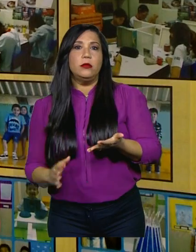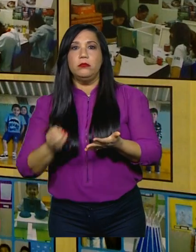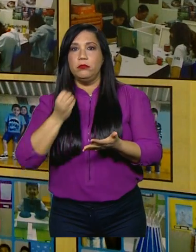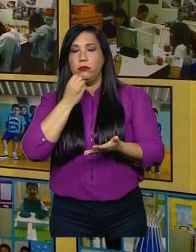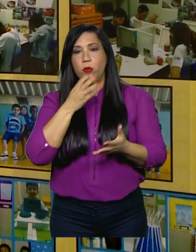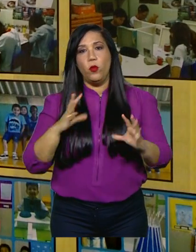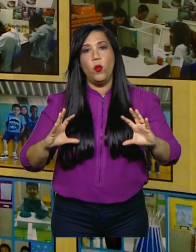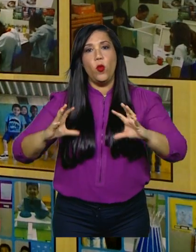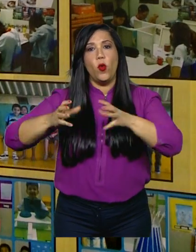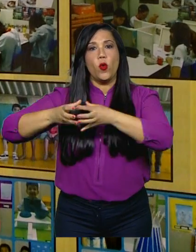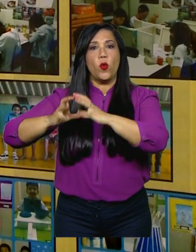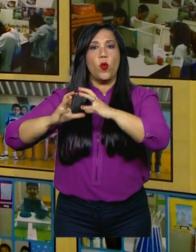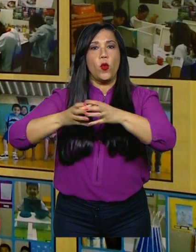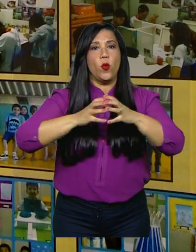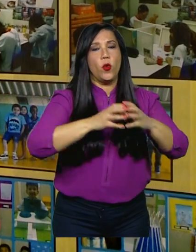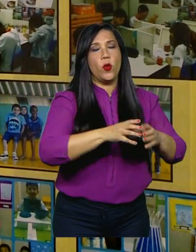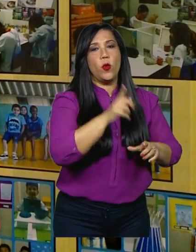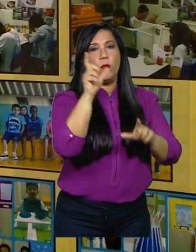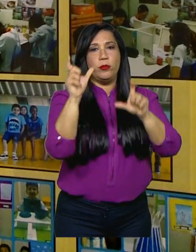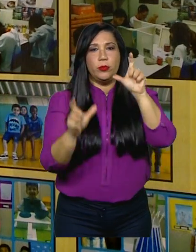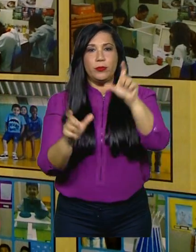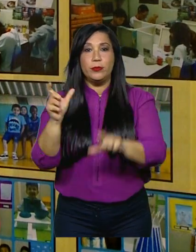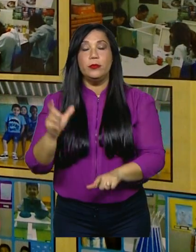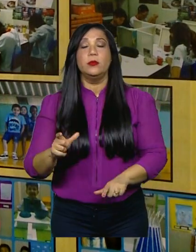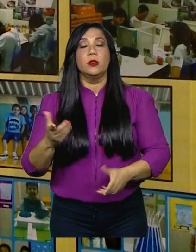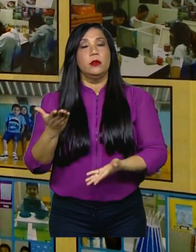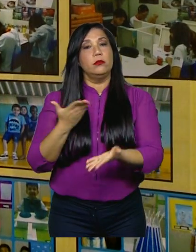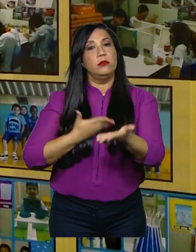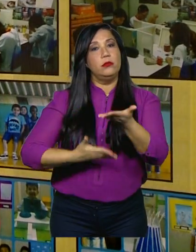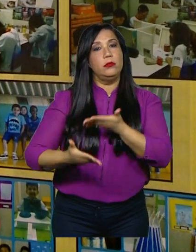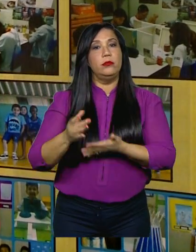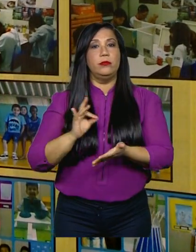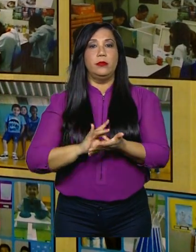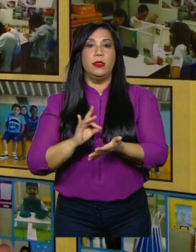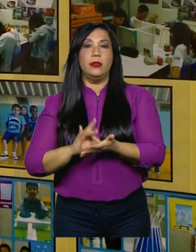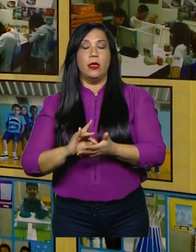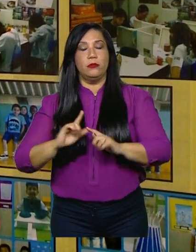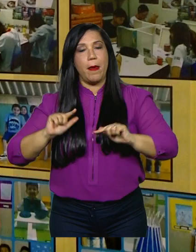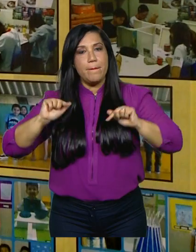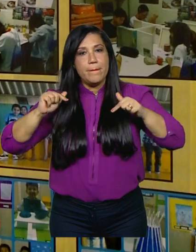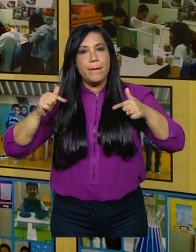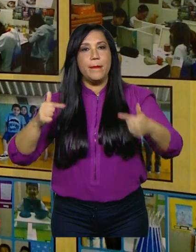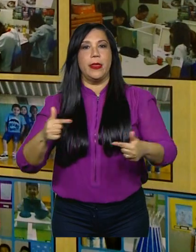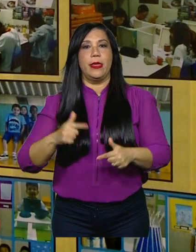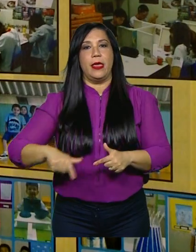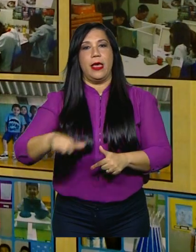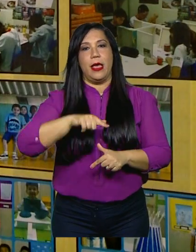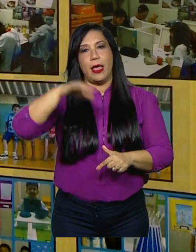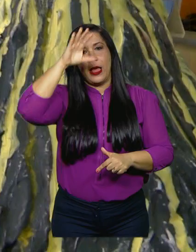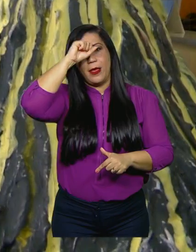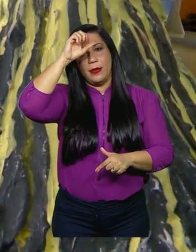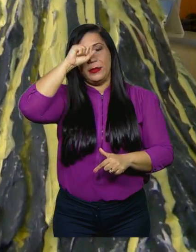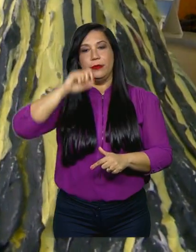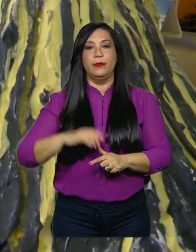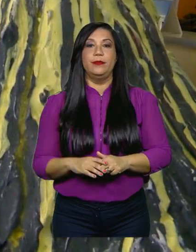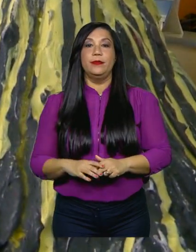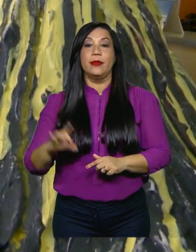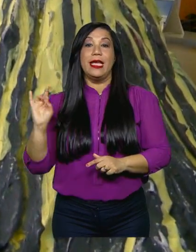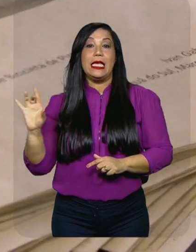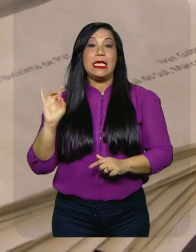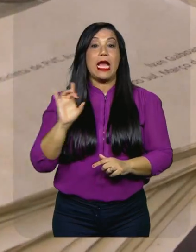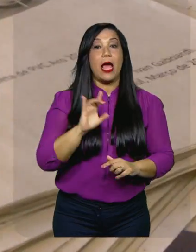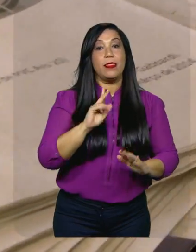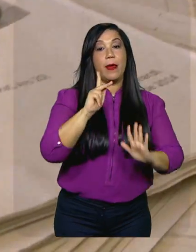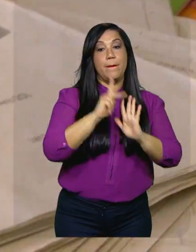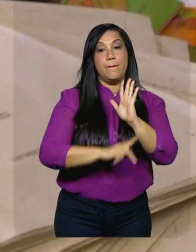grande grupo, né, de comportamento, onde eles vão realmente se empenhar naquela aprendizagem. Em cada